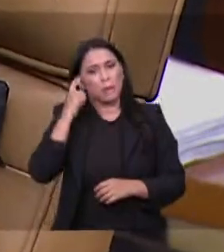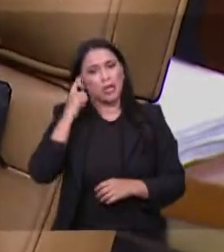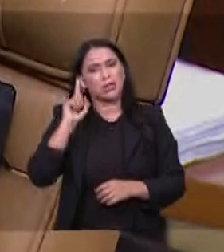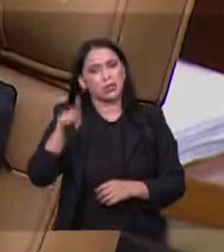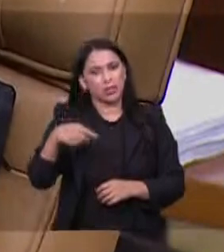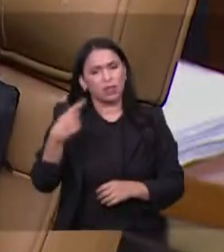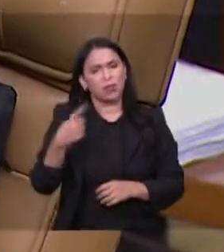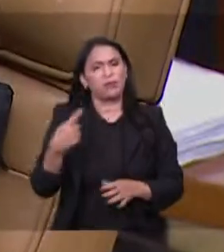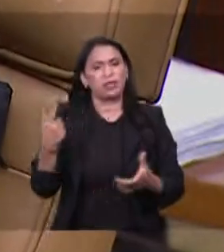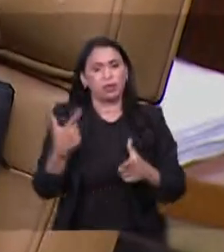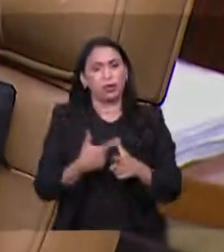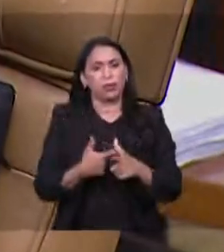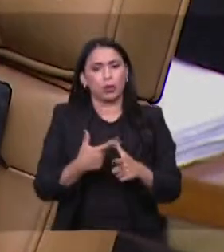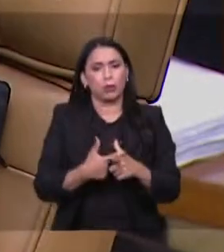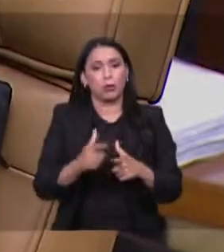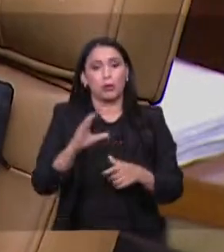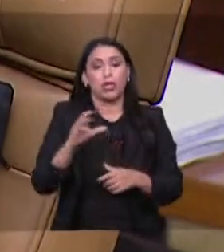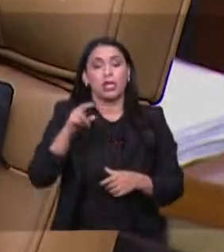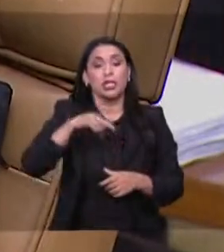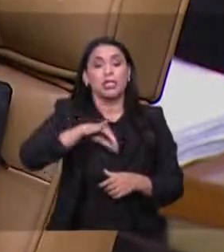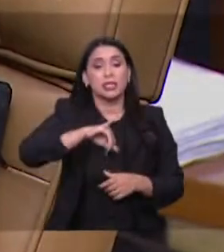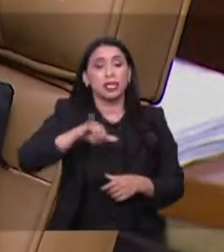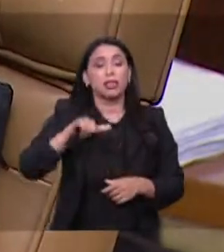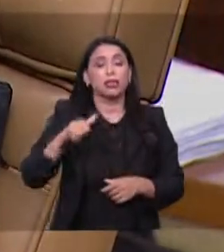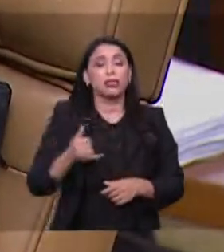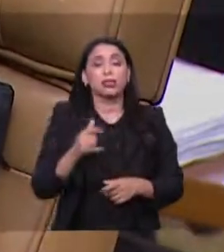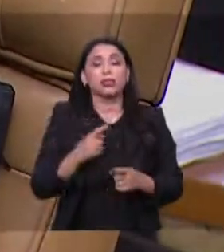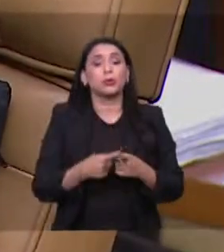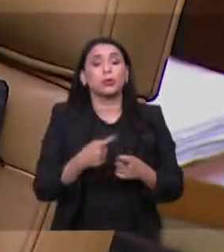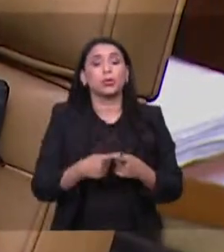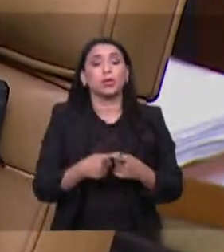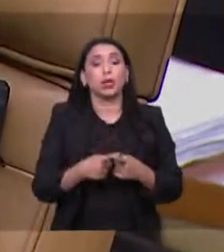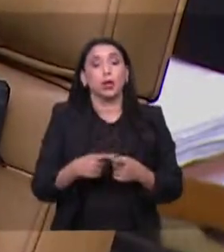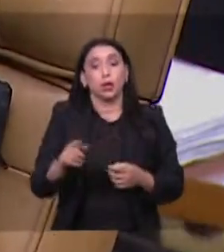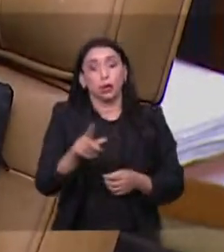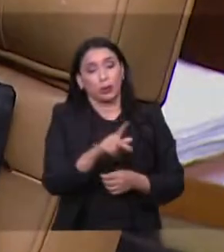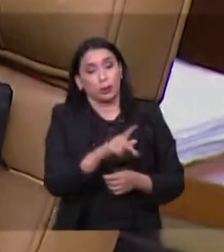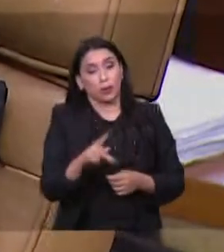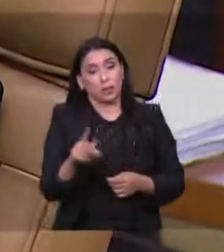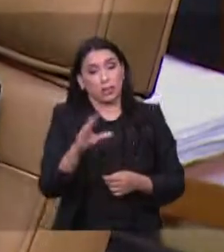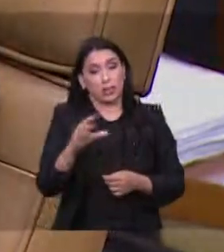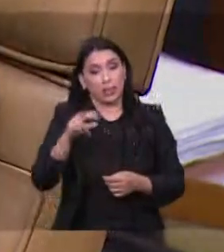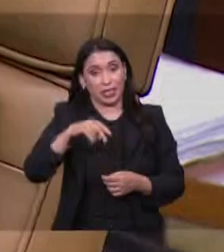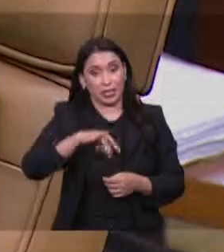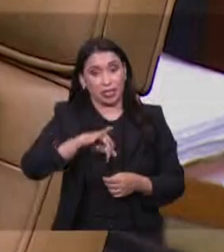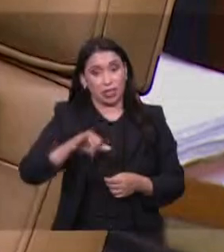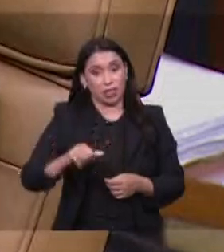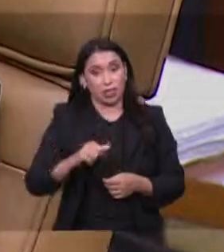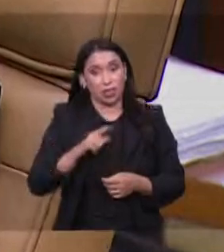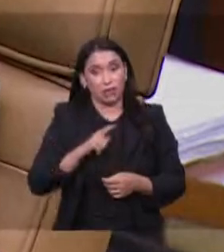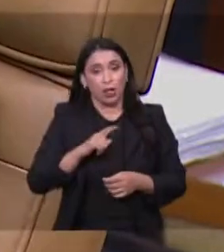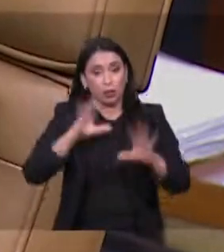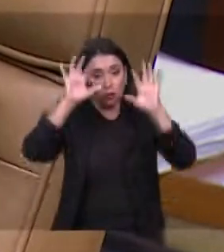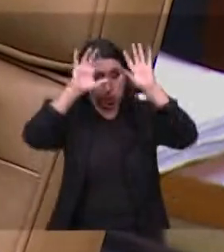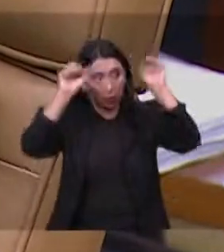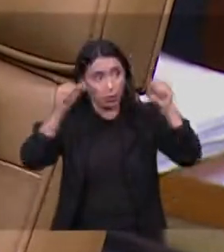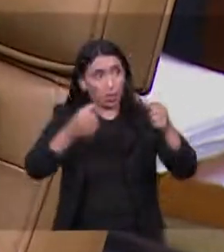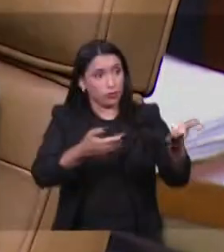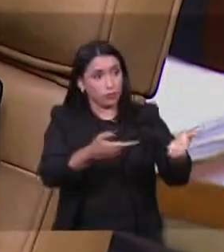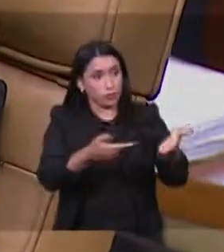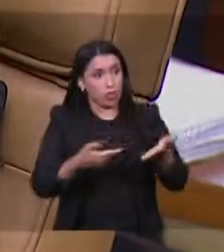mais tarde no CNJ. Porque o presidente do CNJ vai receber os tribunais que vão chegar a ele e dizer,